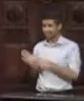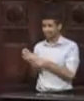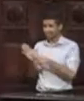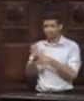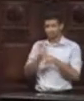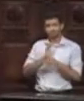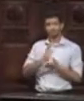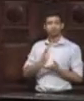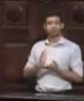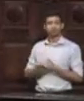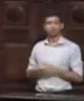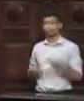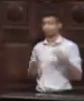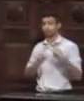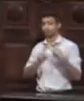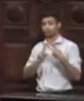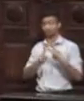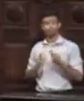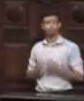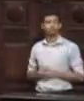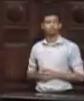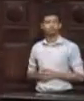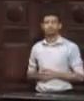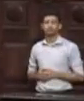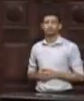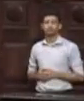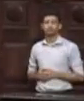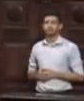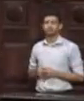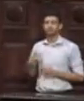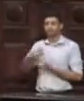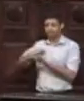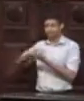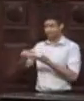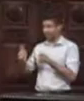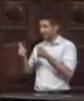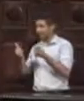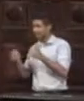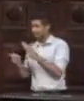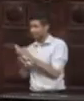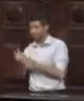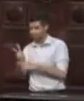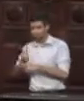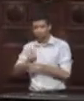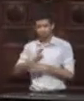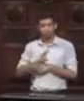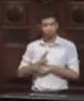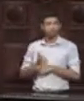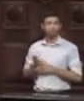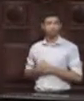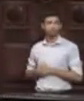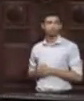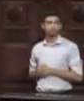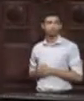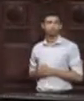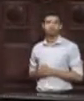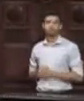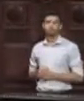aí. Segundo, os benefícios fiscais que